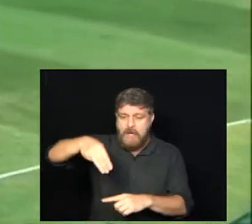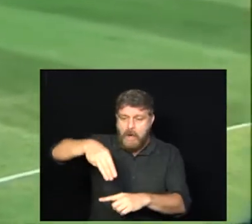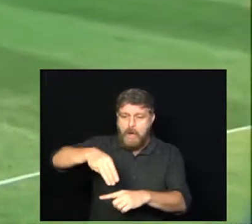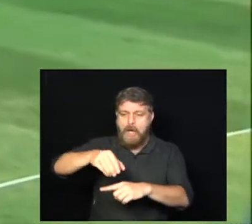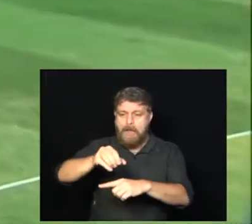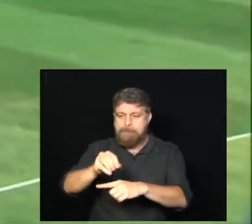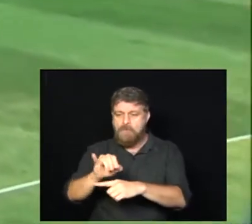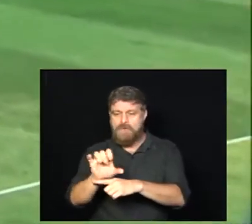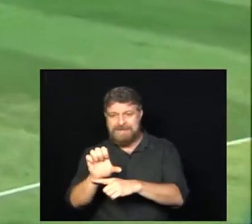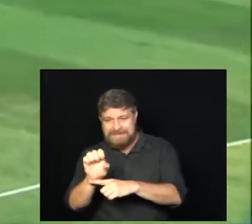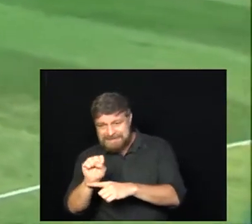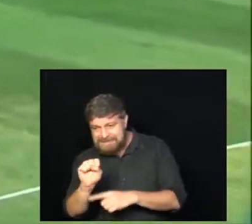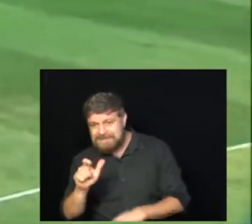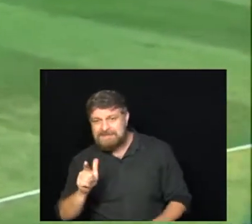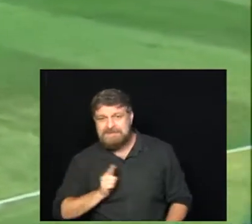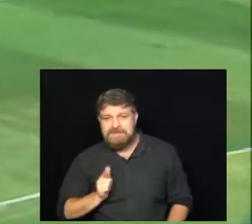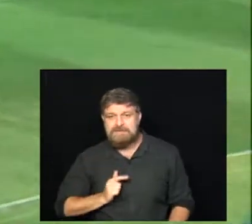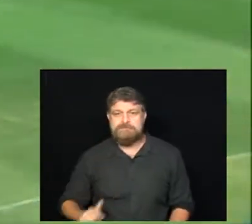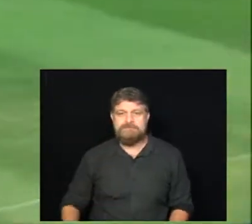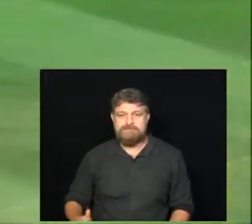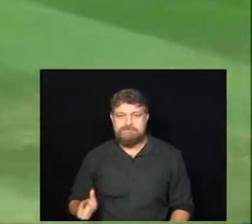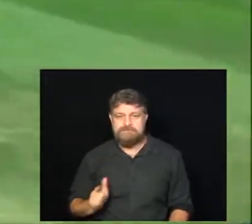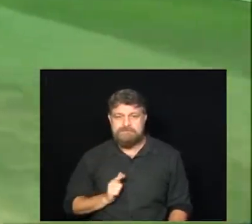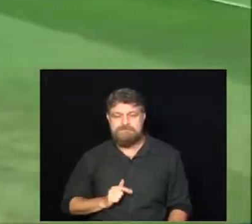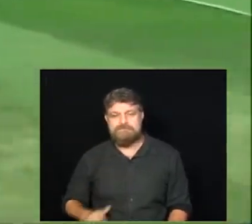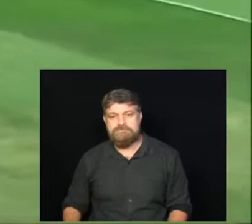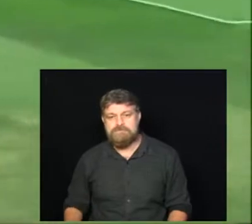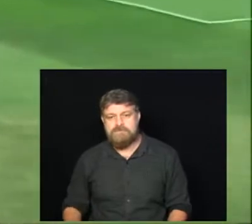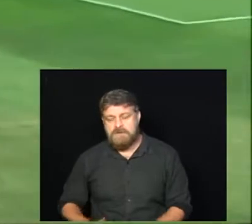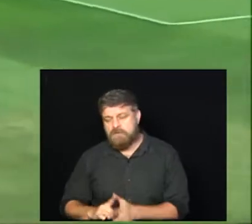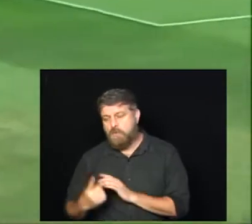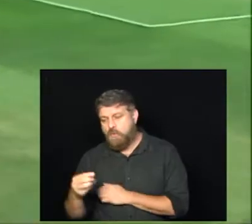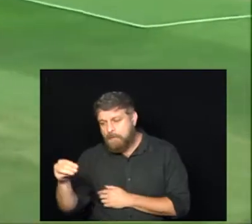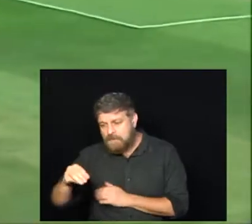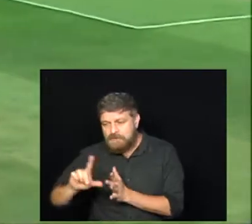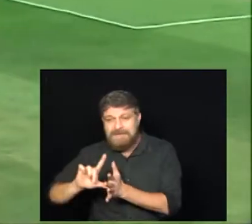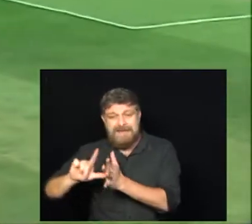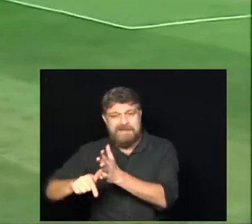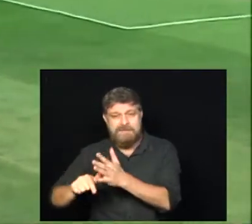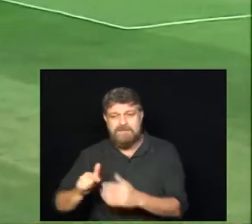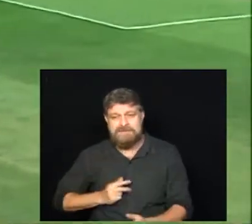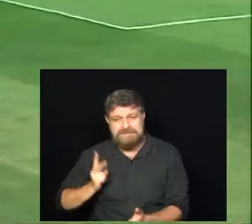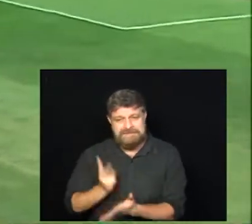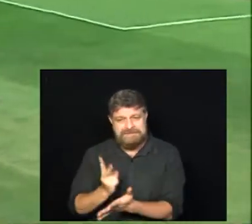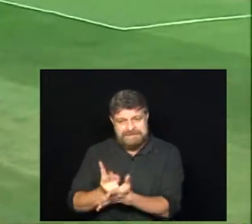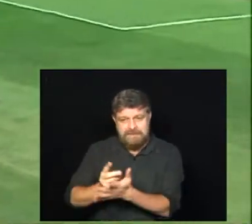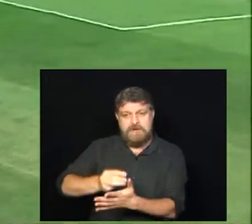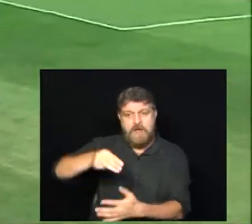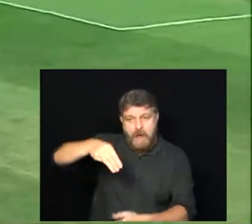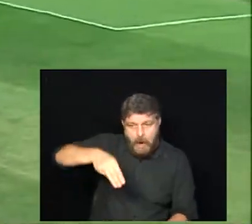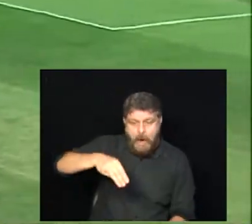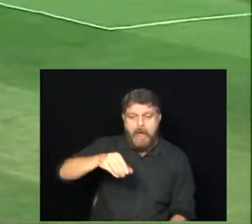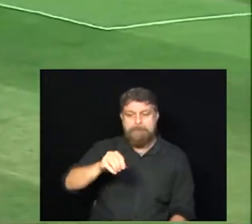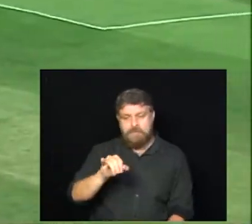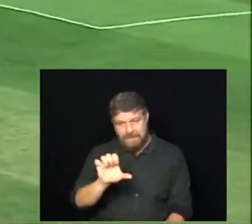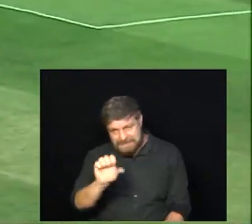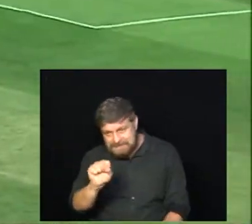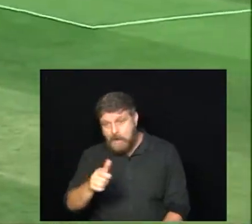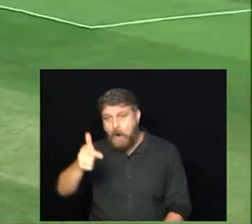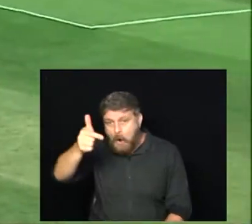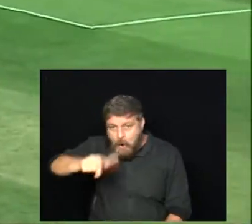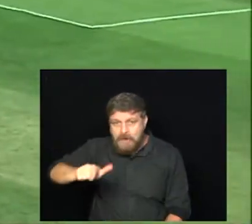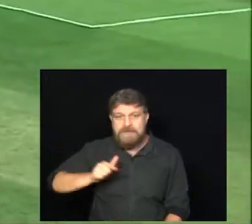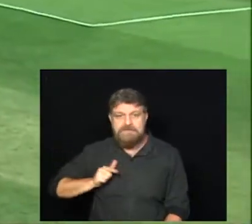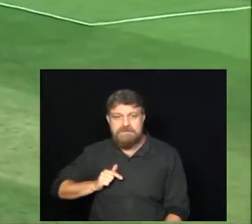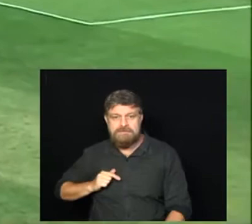recebeu o cruzamento e isolou. No minuto seguinte, sempre ele, Moisés, passou pelo marcador e